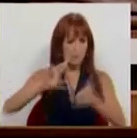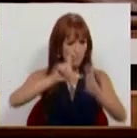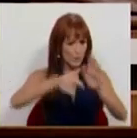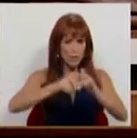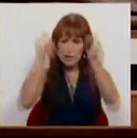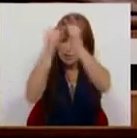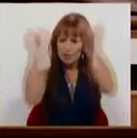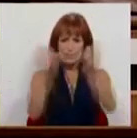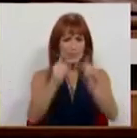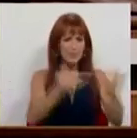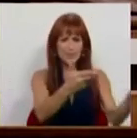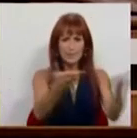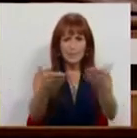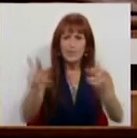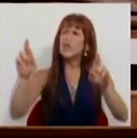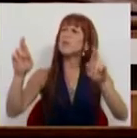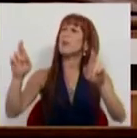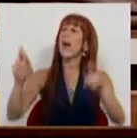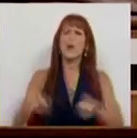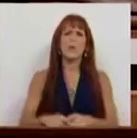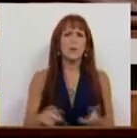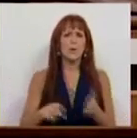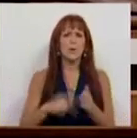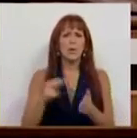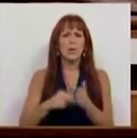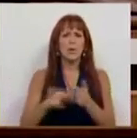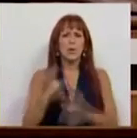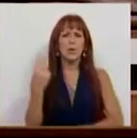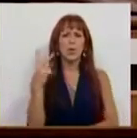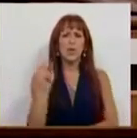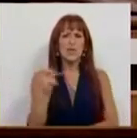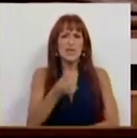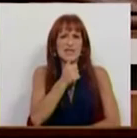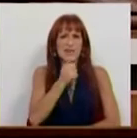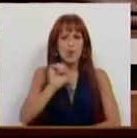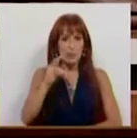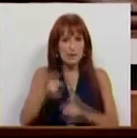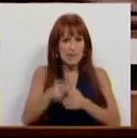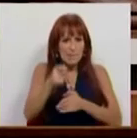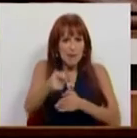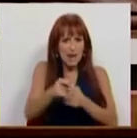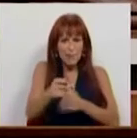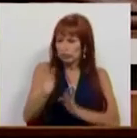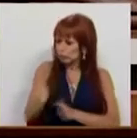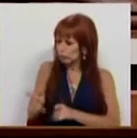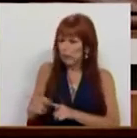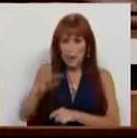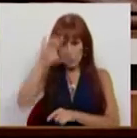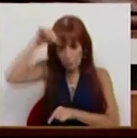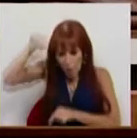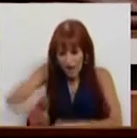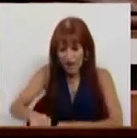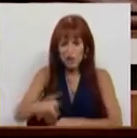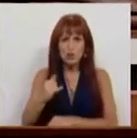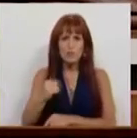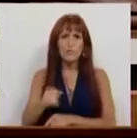de internacionalização. Esperaram 2 anos por uma decisão e os primeiros pagamentos já foram feitos por este Governo